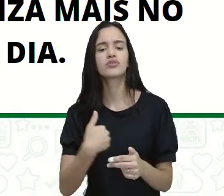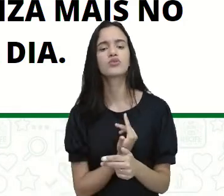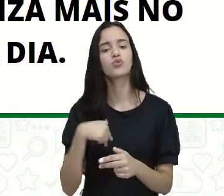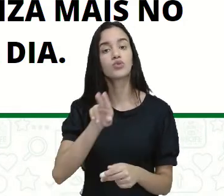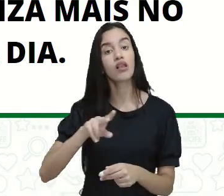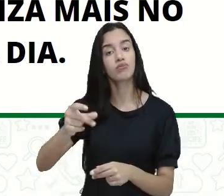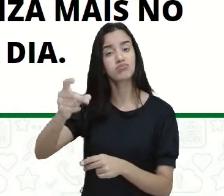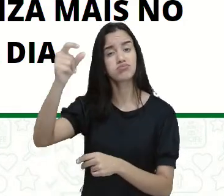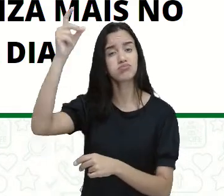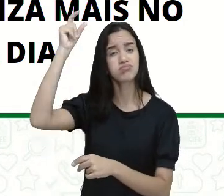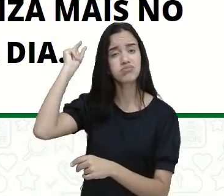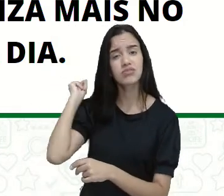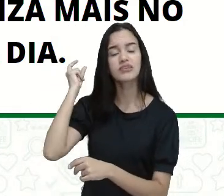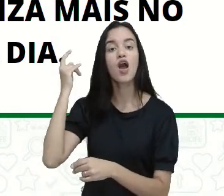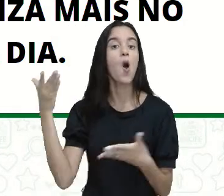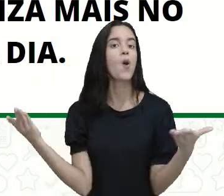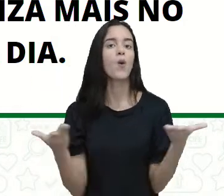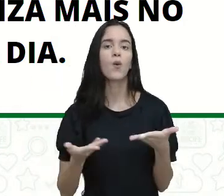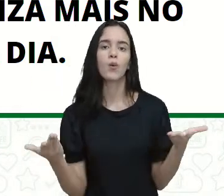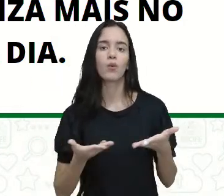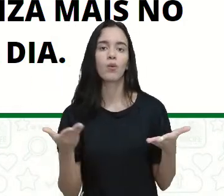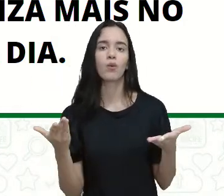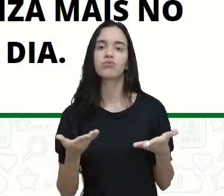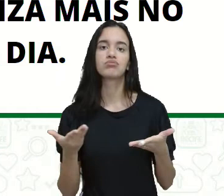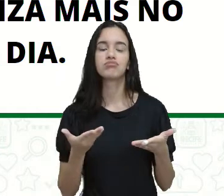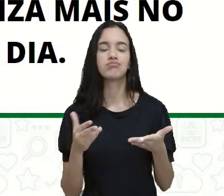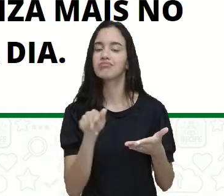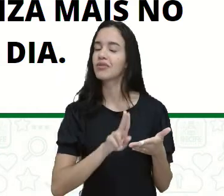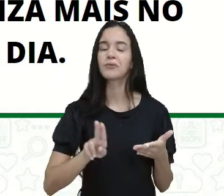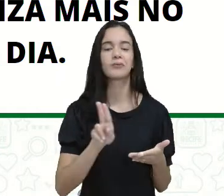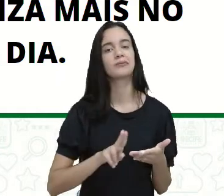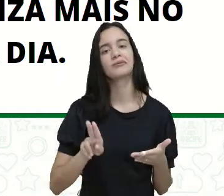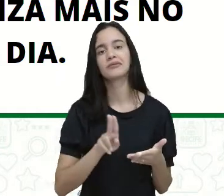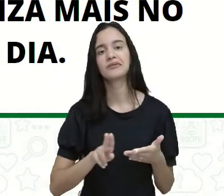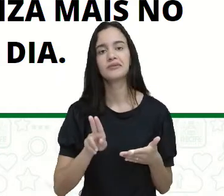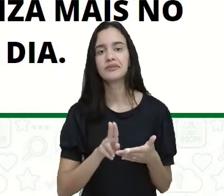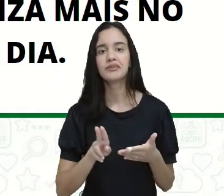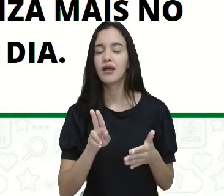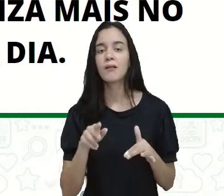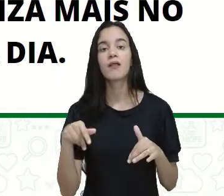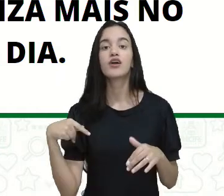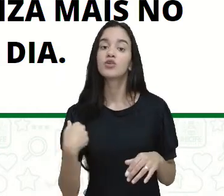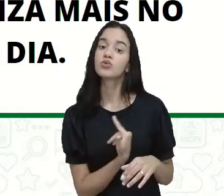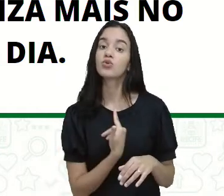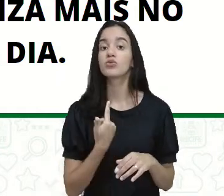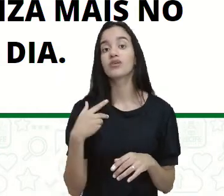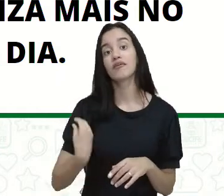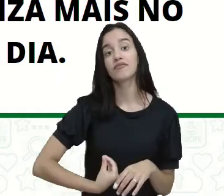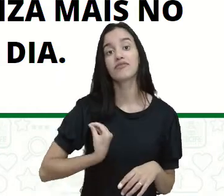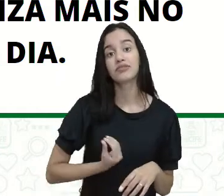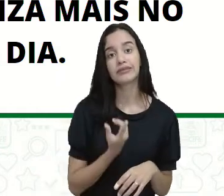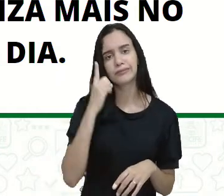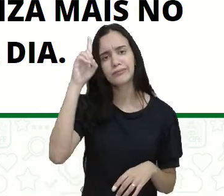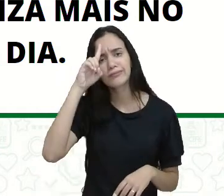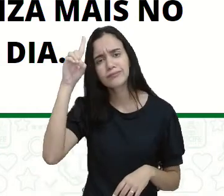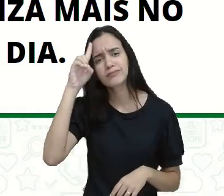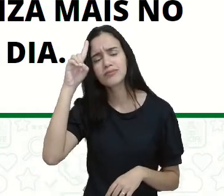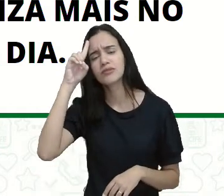utilizava há um tempo atrás, hoje em dia já não tem mais vez na nossa vida, no nosso